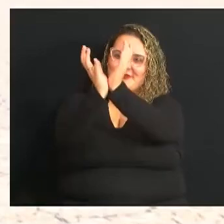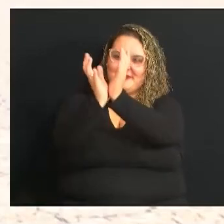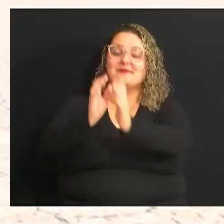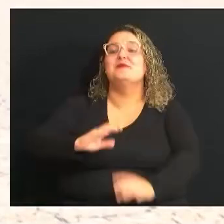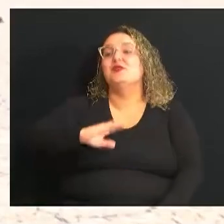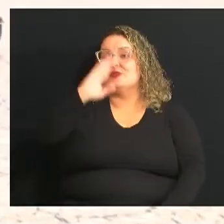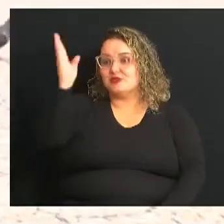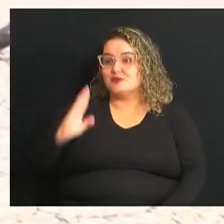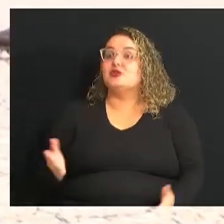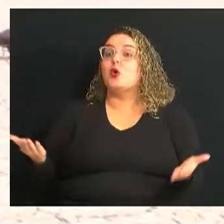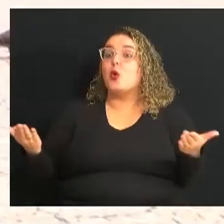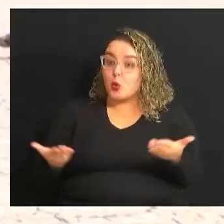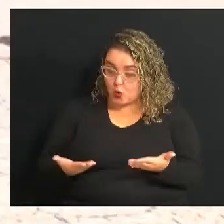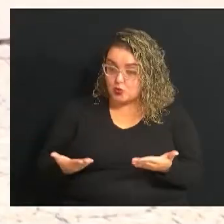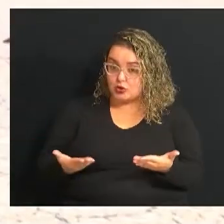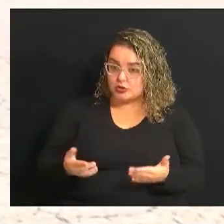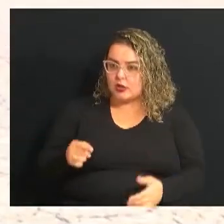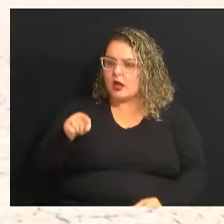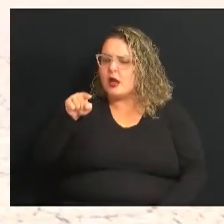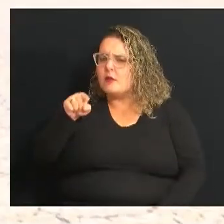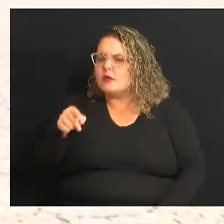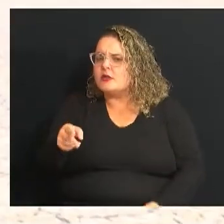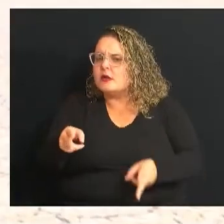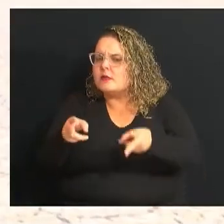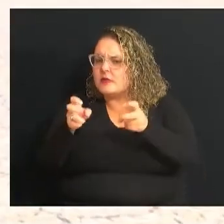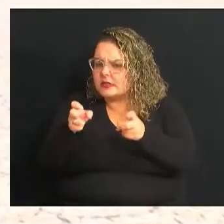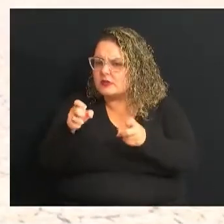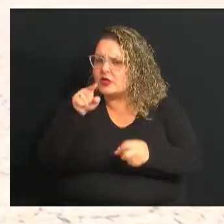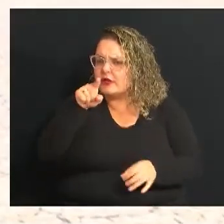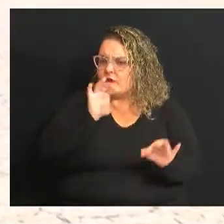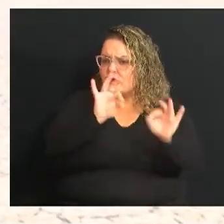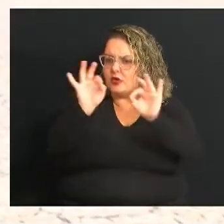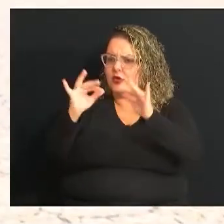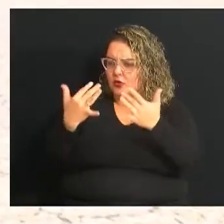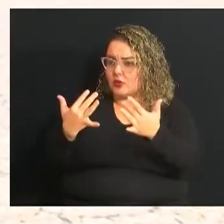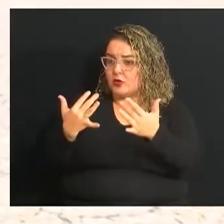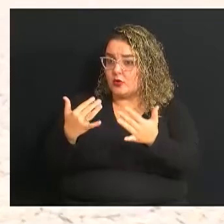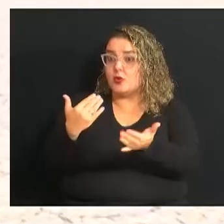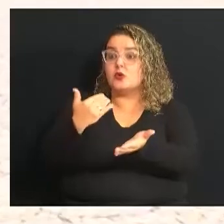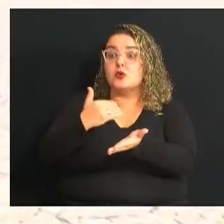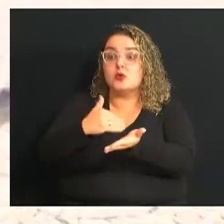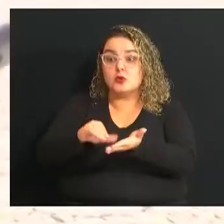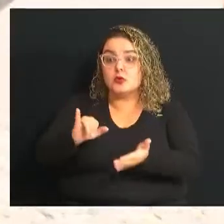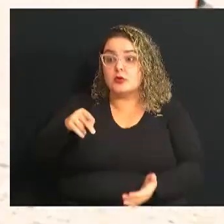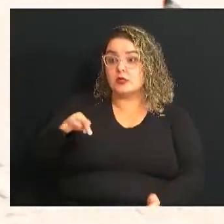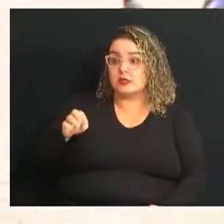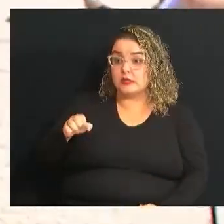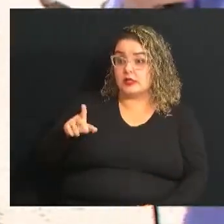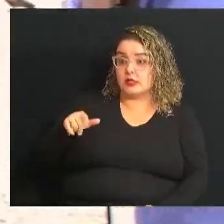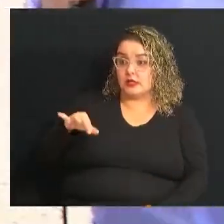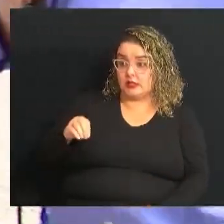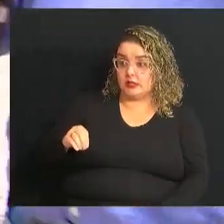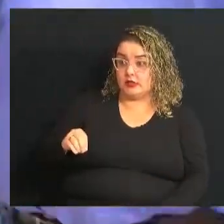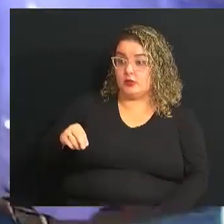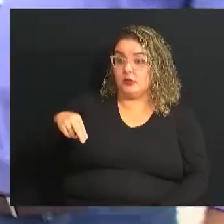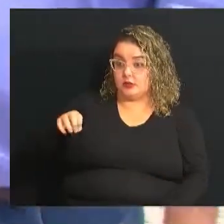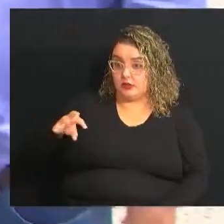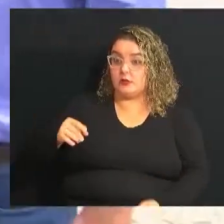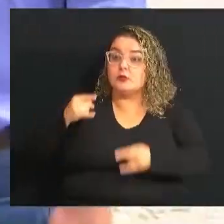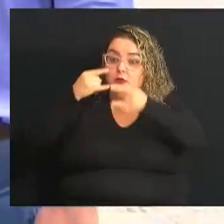não. 2-0 tá ótimo, já é garantido. E o que o senhor tá achando desse telão enorme? Então, eu cheguei aqui agora de pouco,